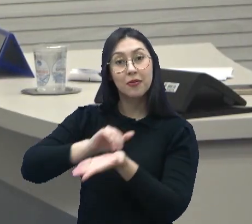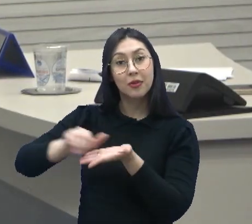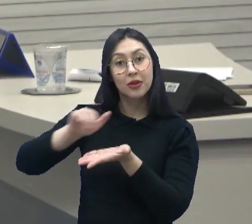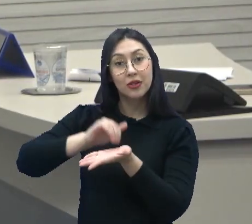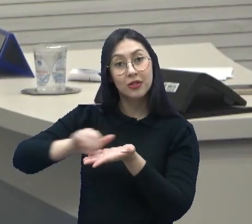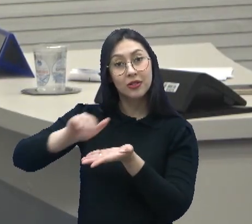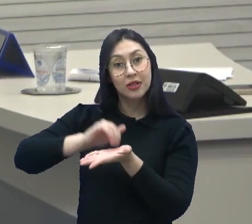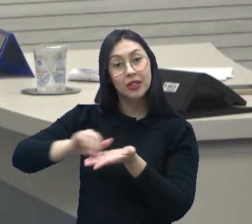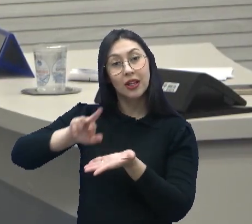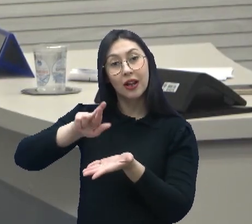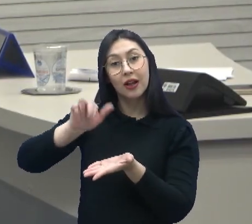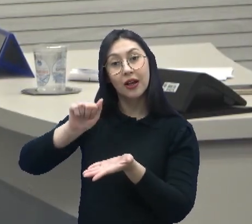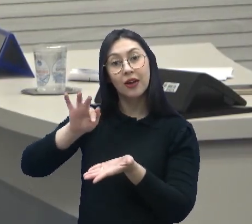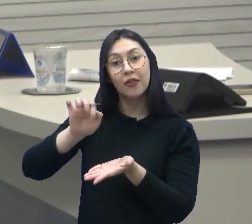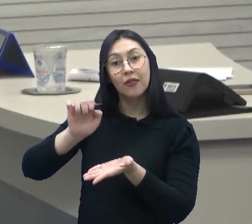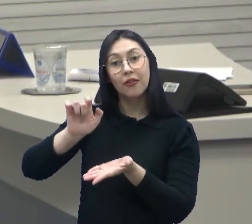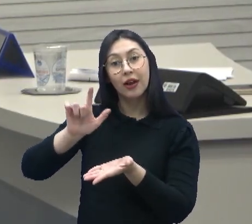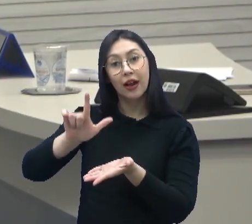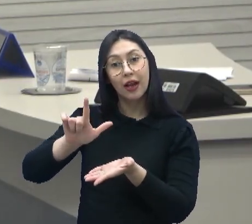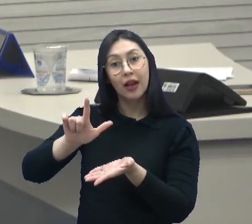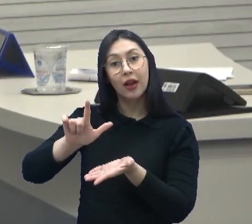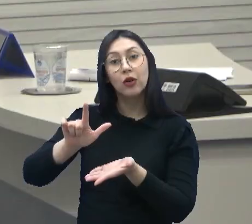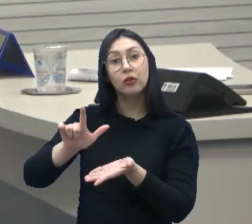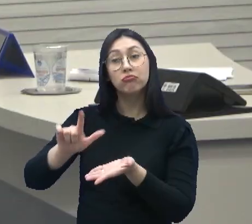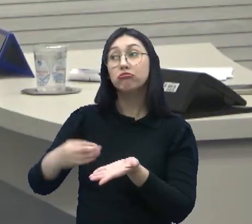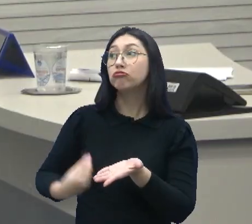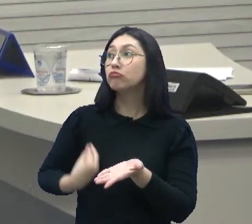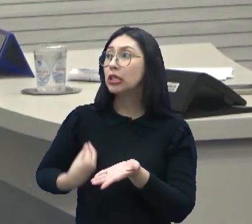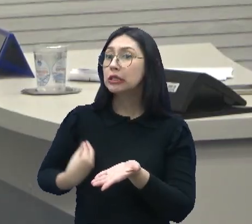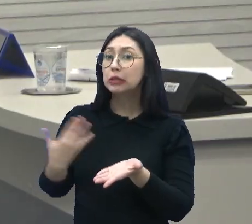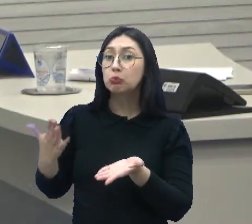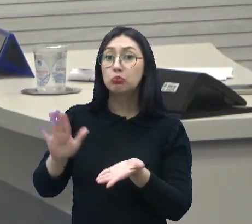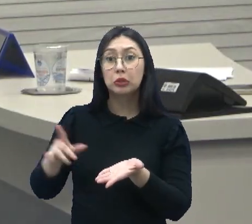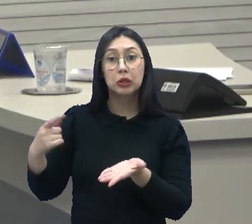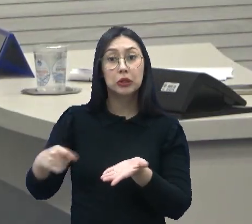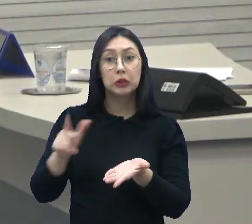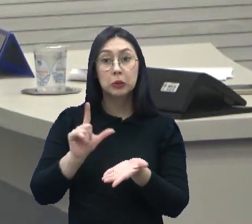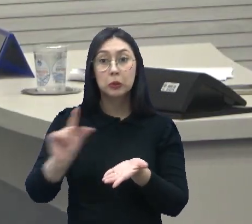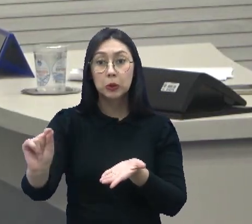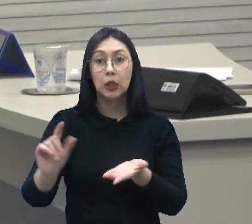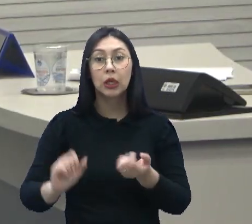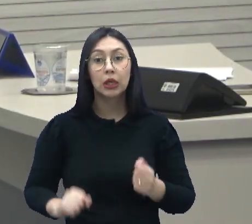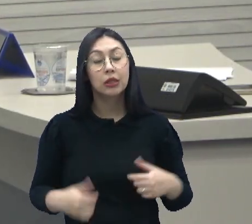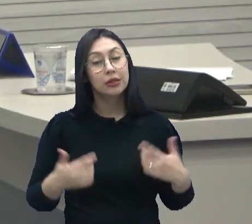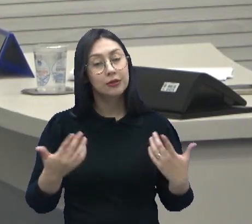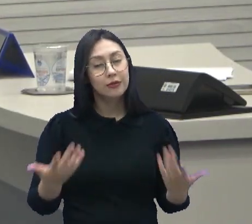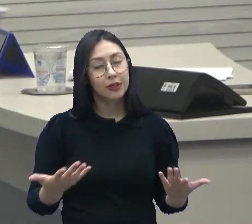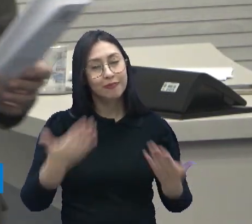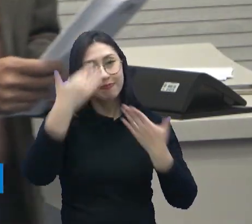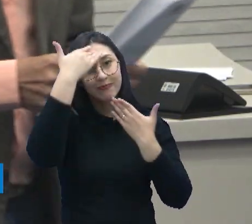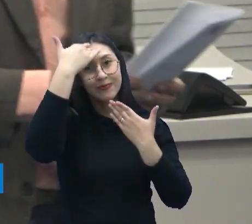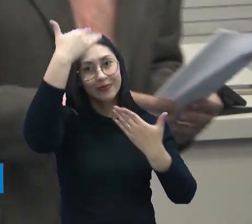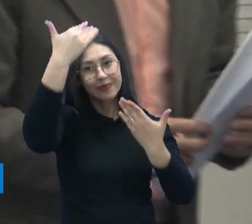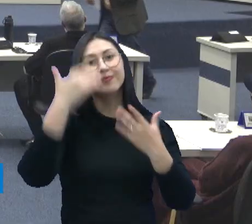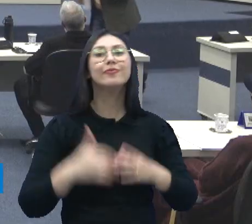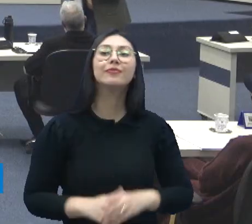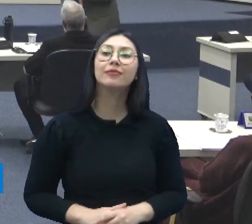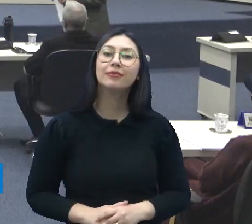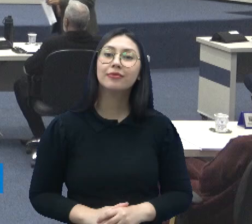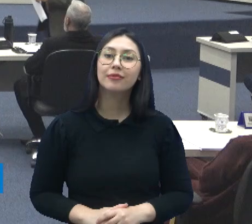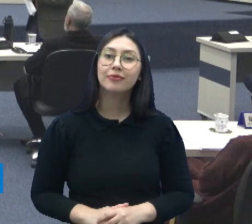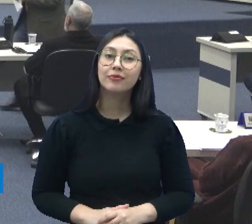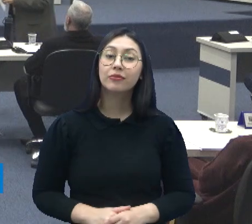o senhor Rafael, que também estava até aqui agora há pouco, acho que ele teve que sair. E, enfim, obrigado, senhor presidente.